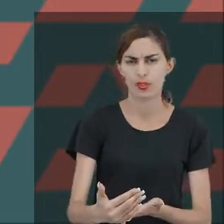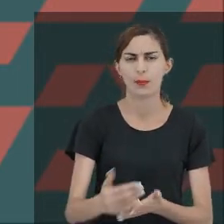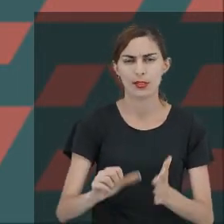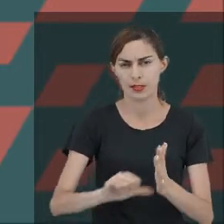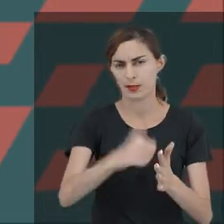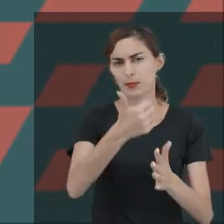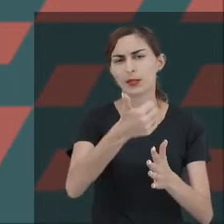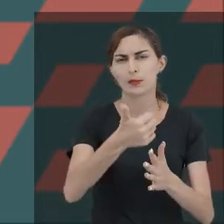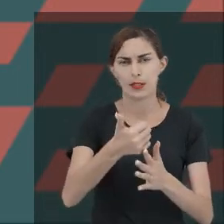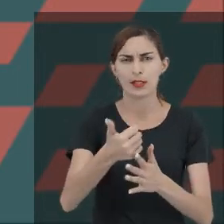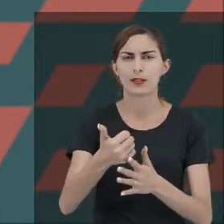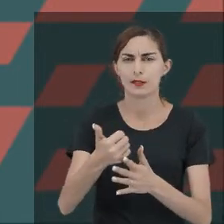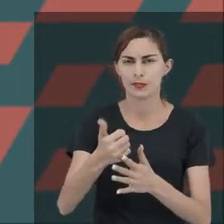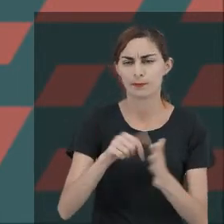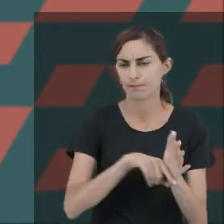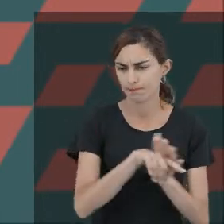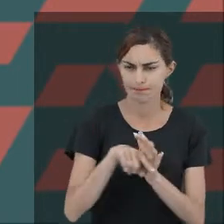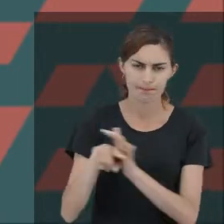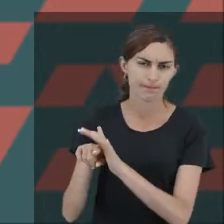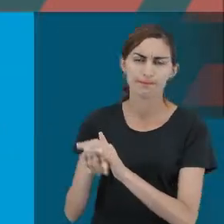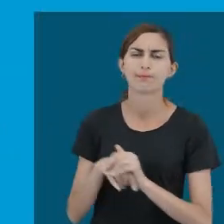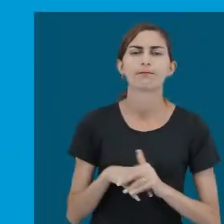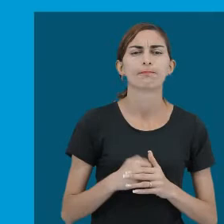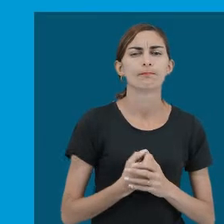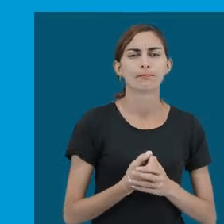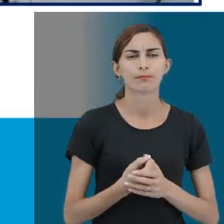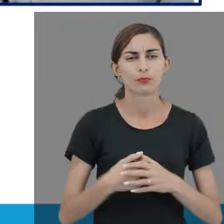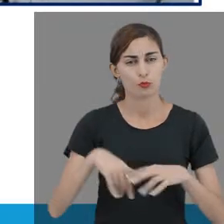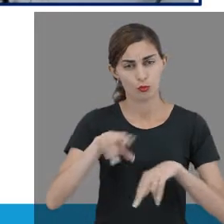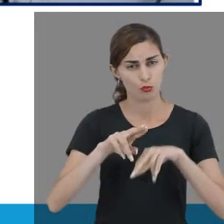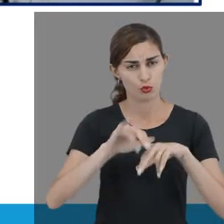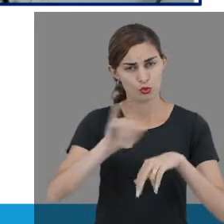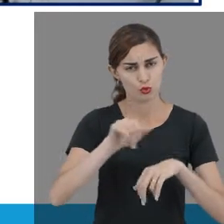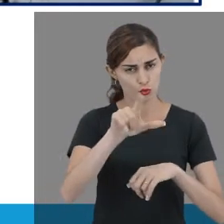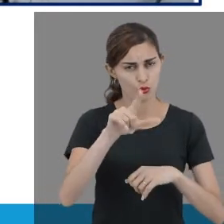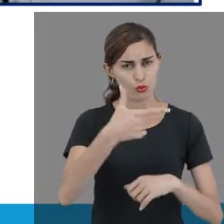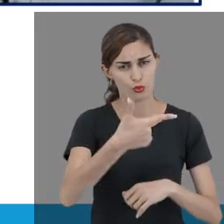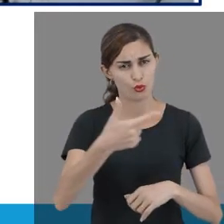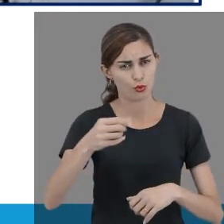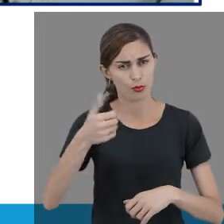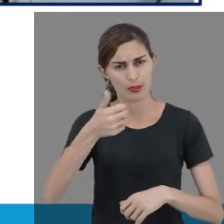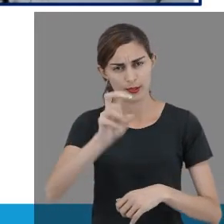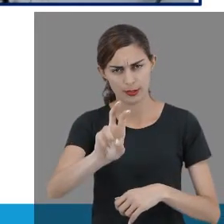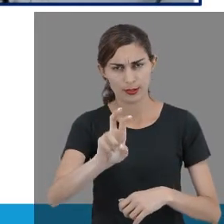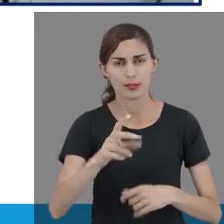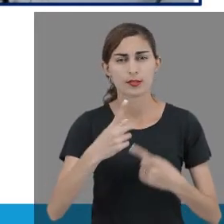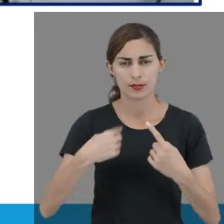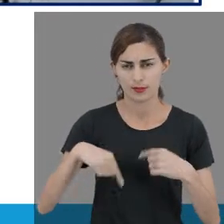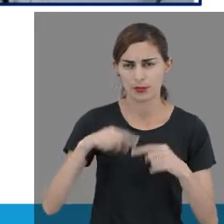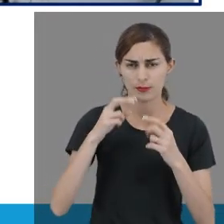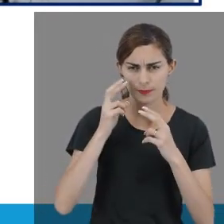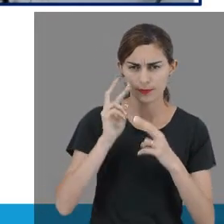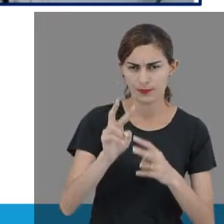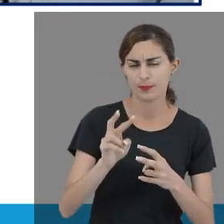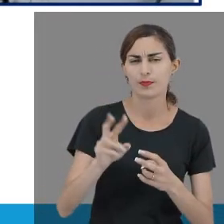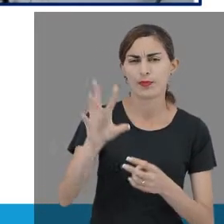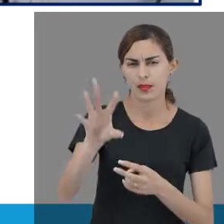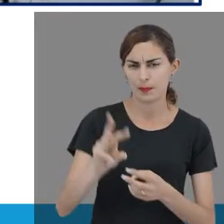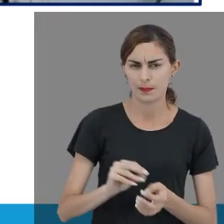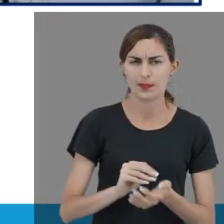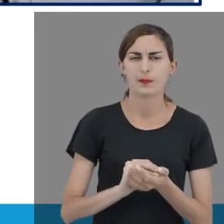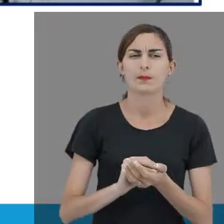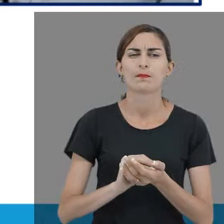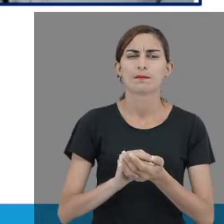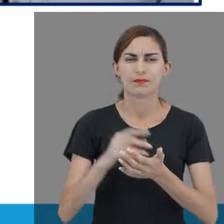as primeiras alterações. Como eu já falei, em julho de 2015, a gente teve o evento do